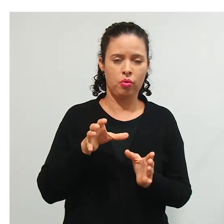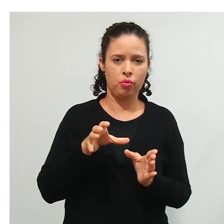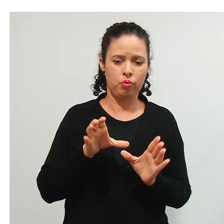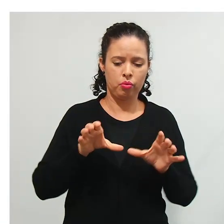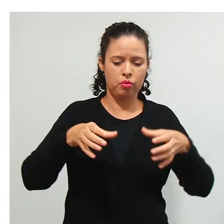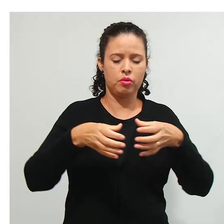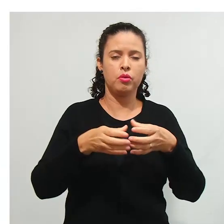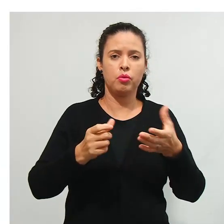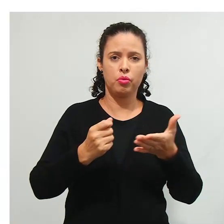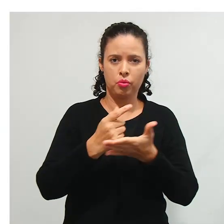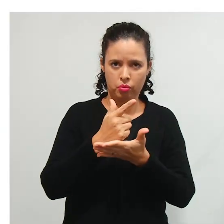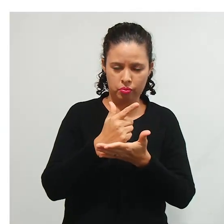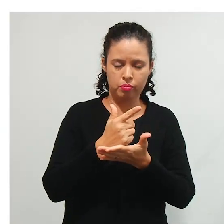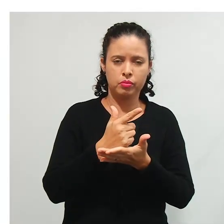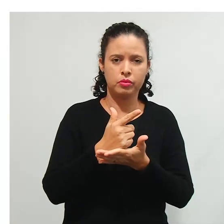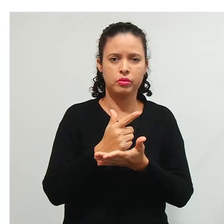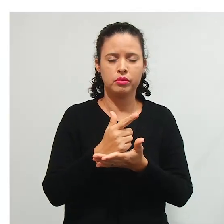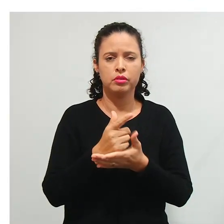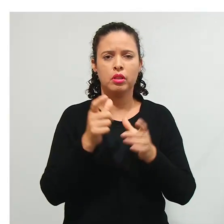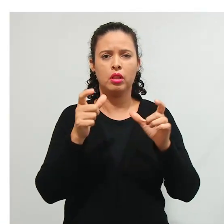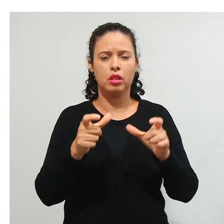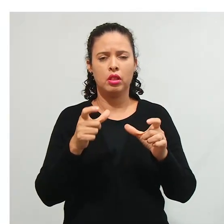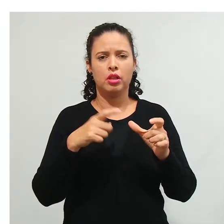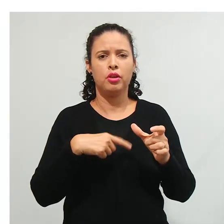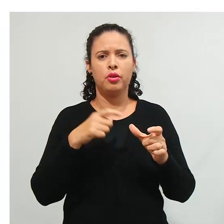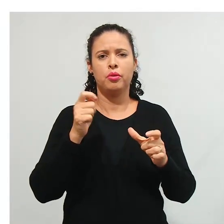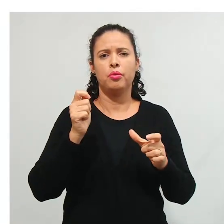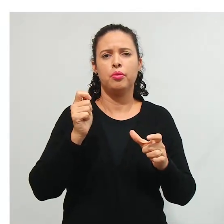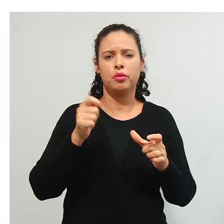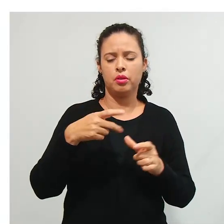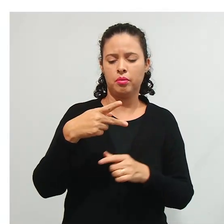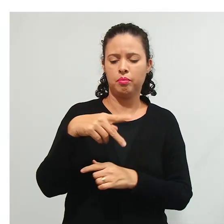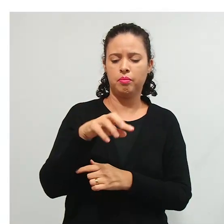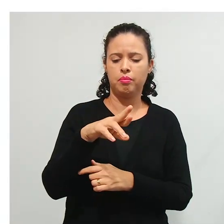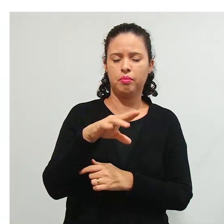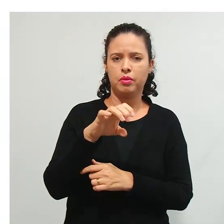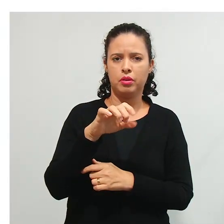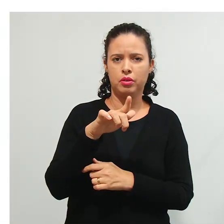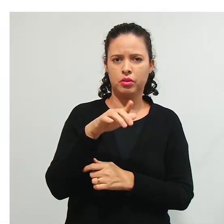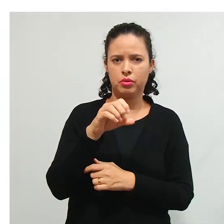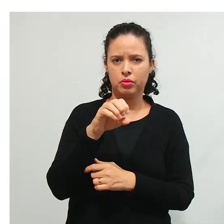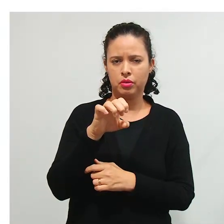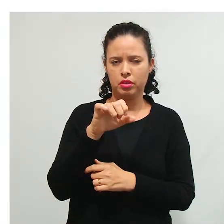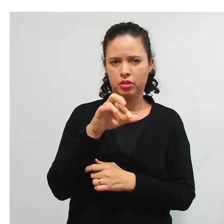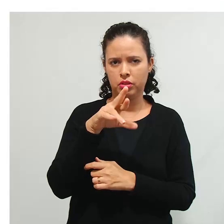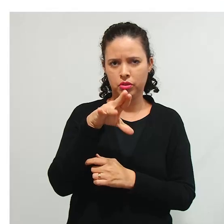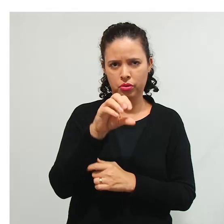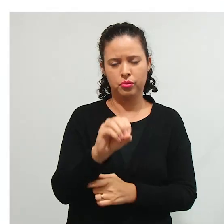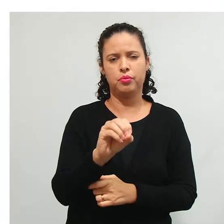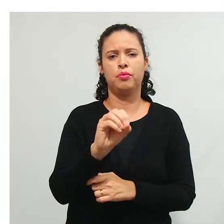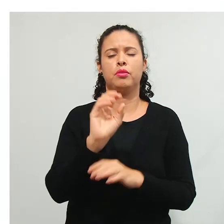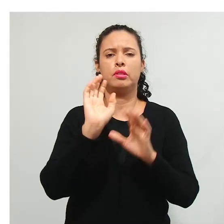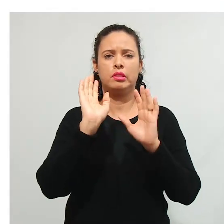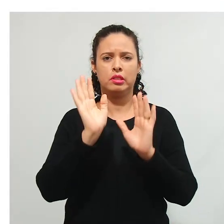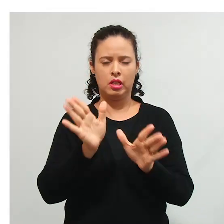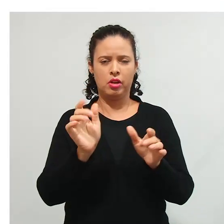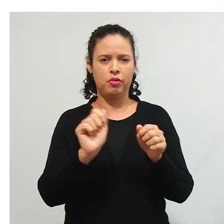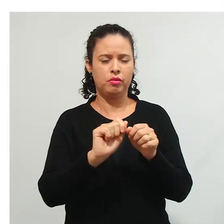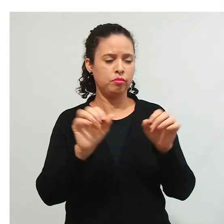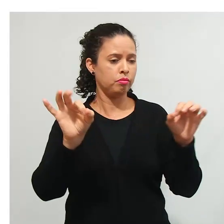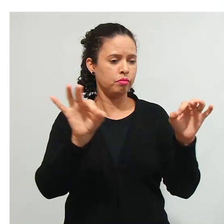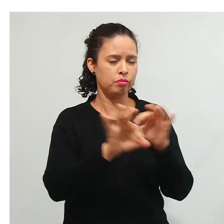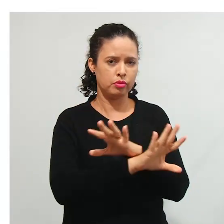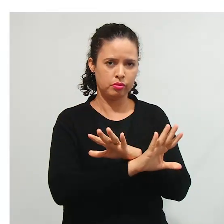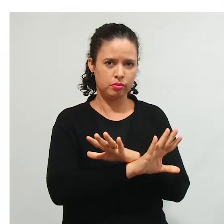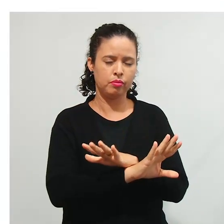de compras e licitações, onde tem o pregoeiro que ele faz a licitação. Encerrou a licitação, um